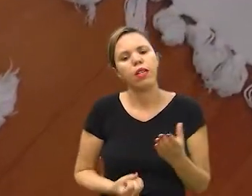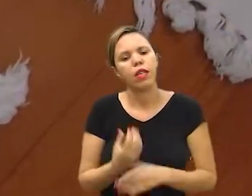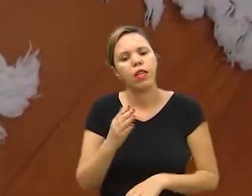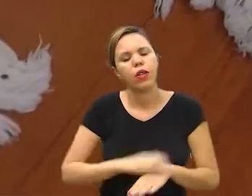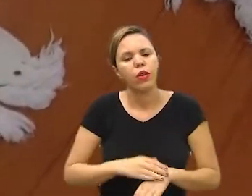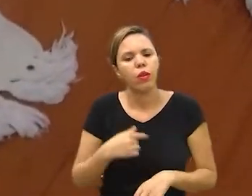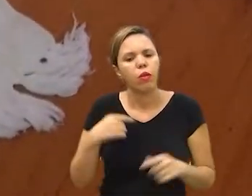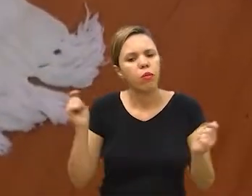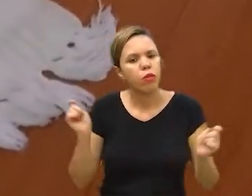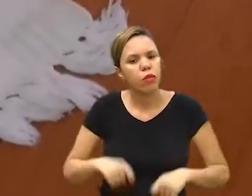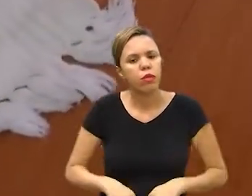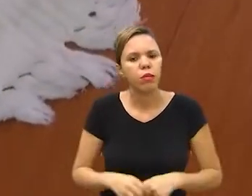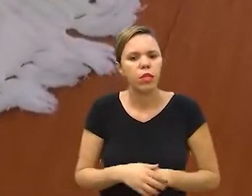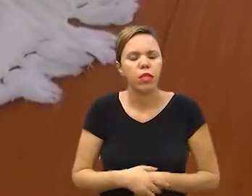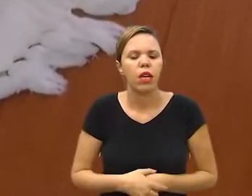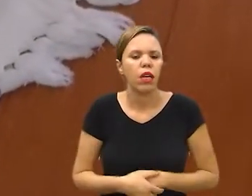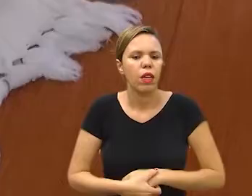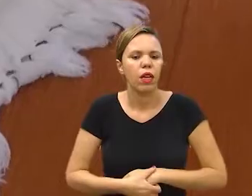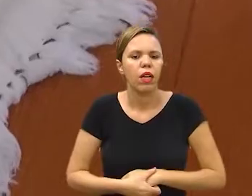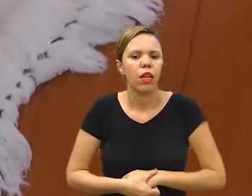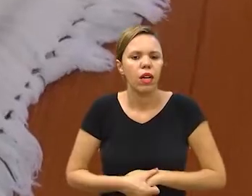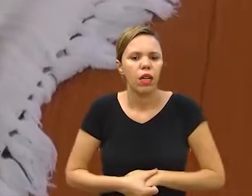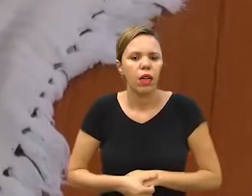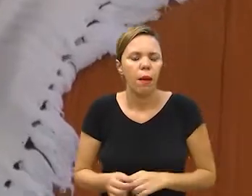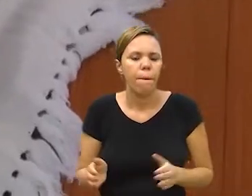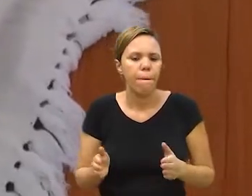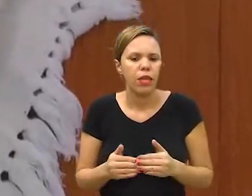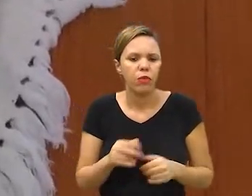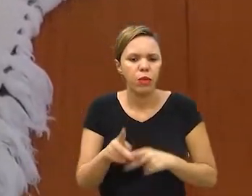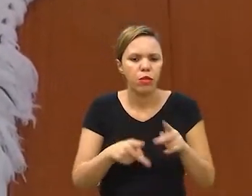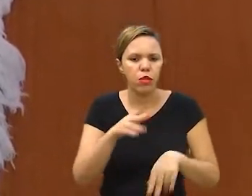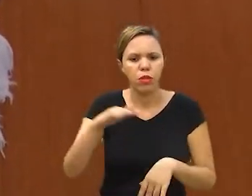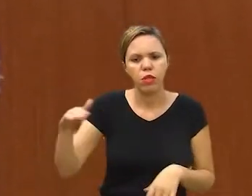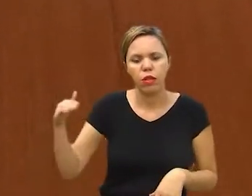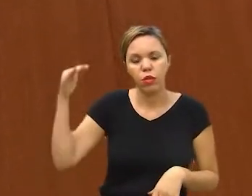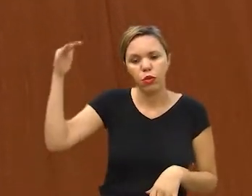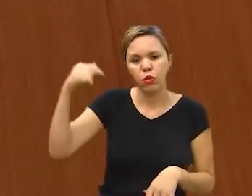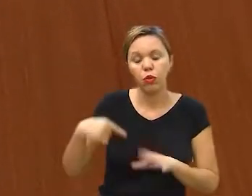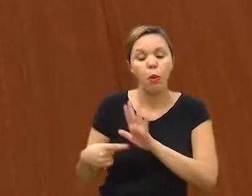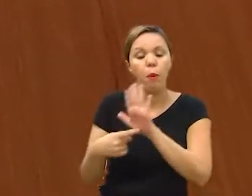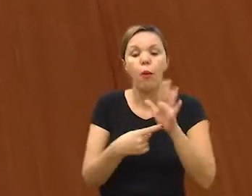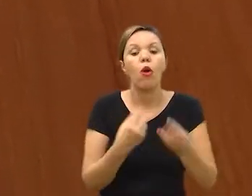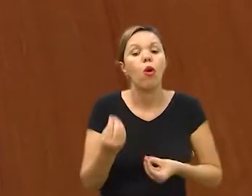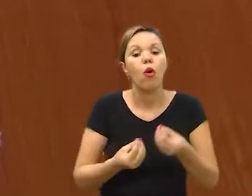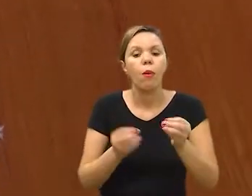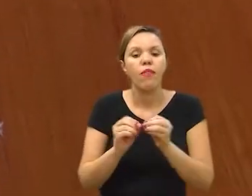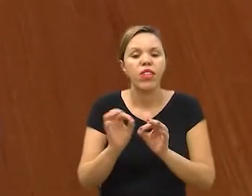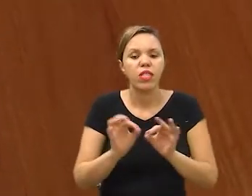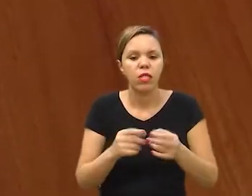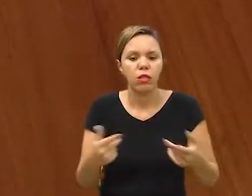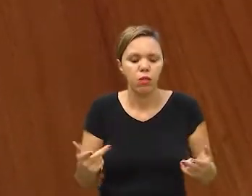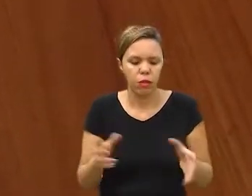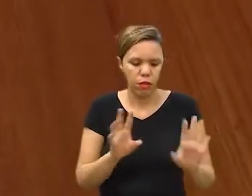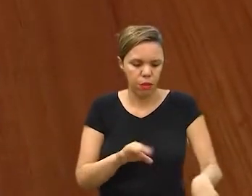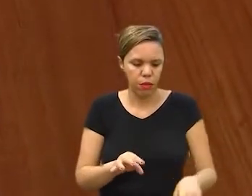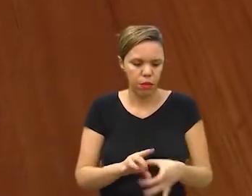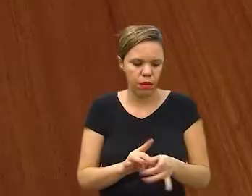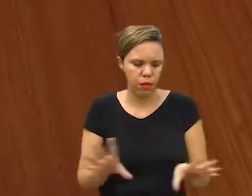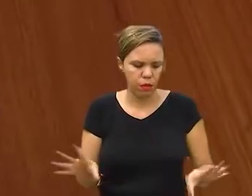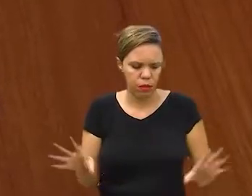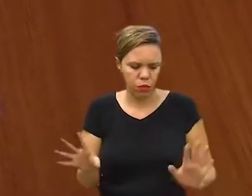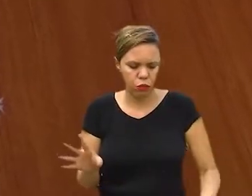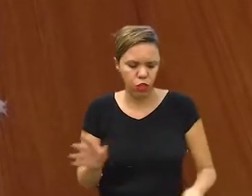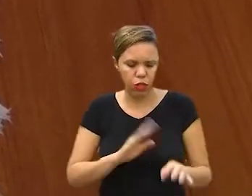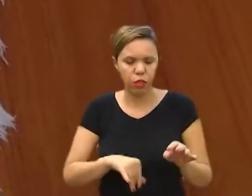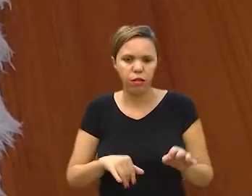essa possibilidade e pediu para os adultos mostrarem como fazer as coisas e deixar livre. Se a criança